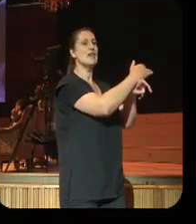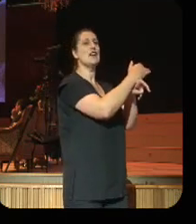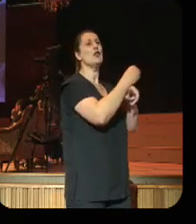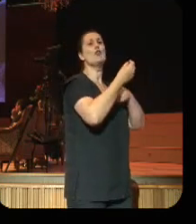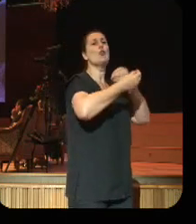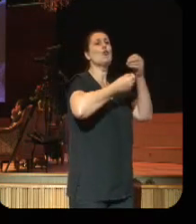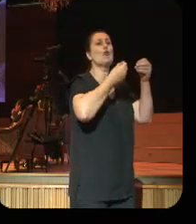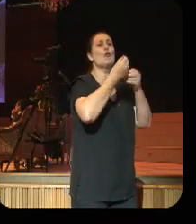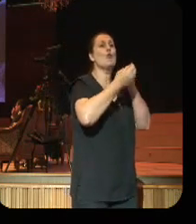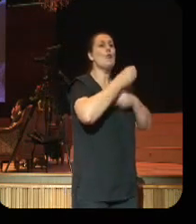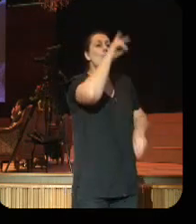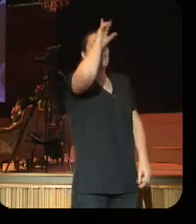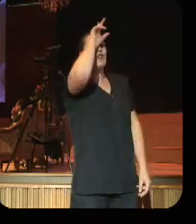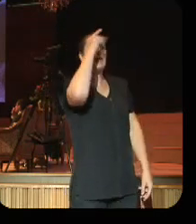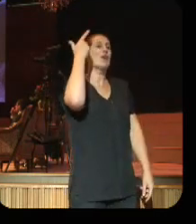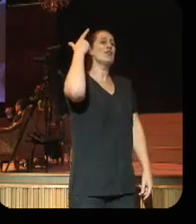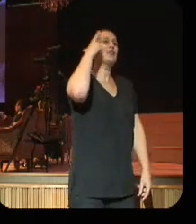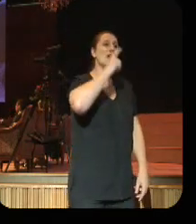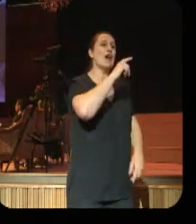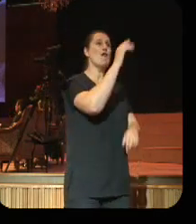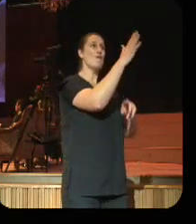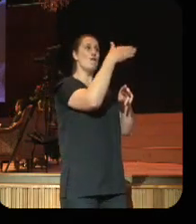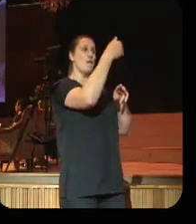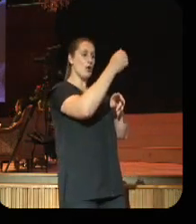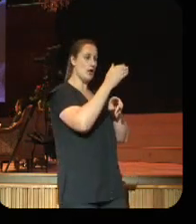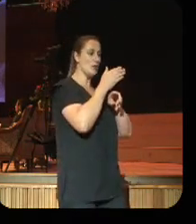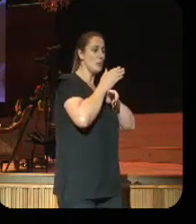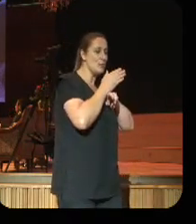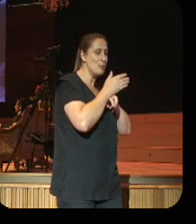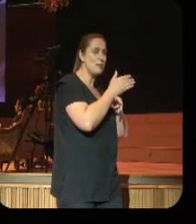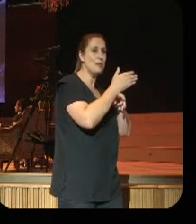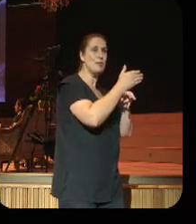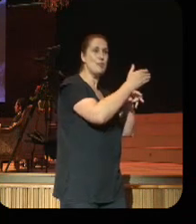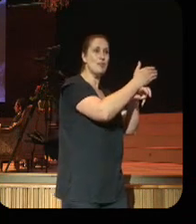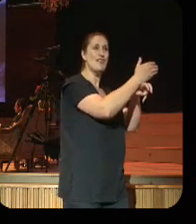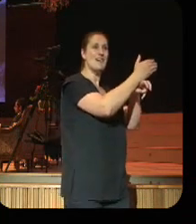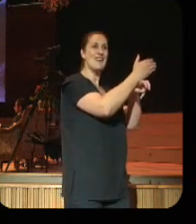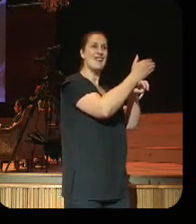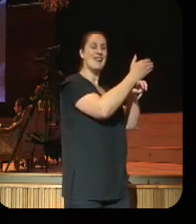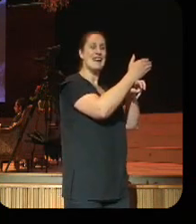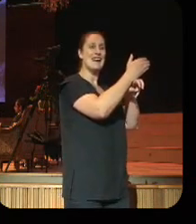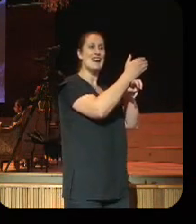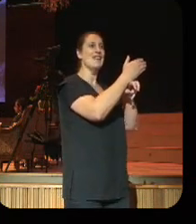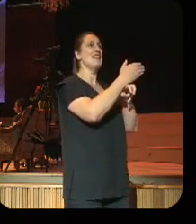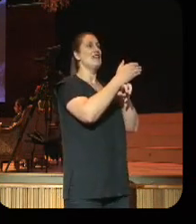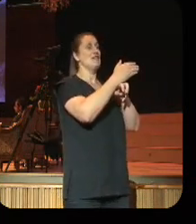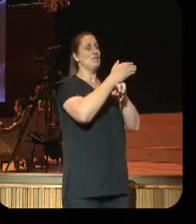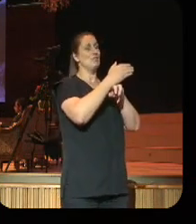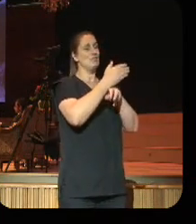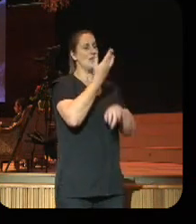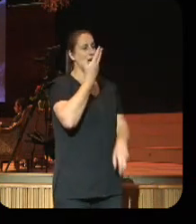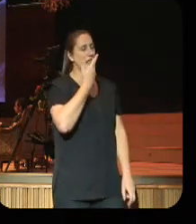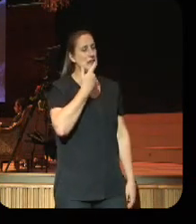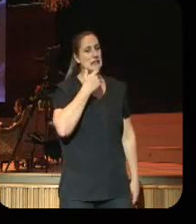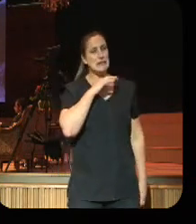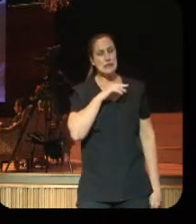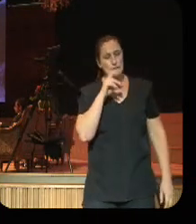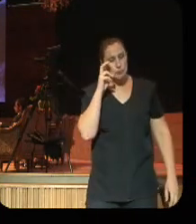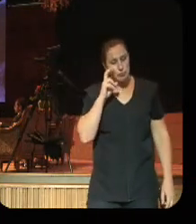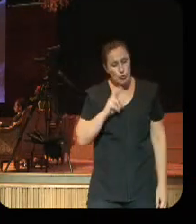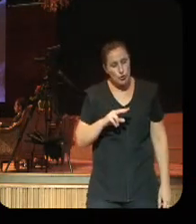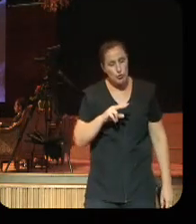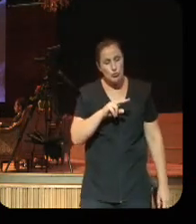estavam carregando folhas tão maiores do que elas. E aí aquela criança ficou com dó da